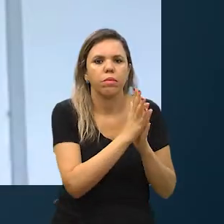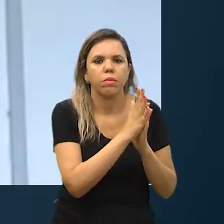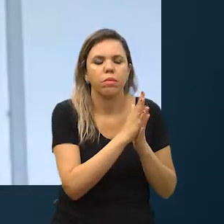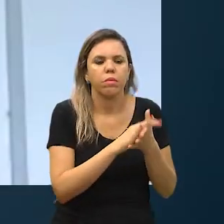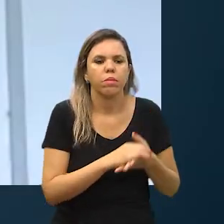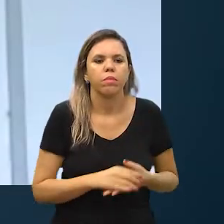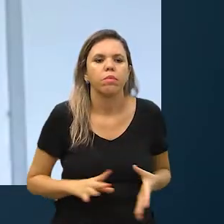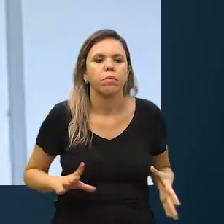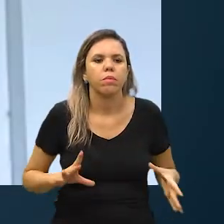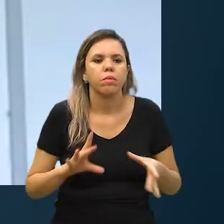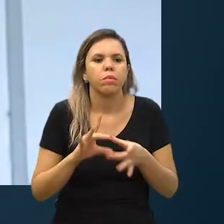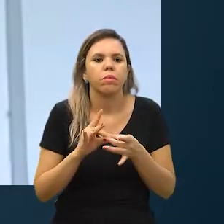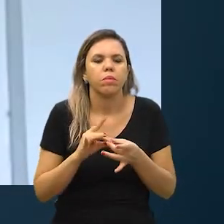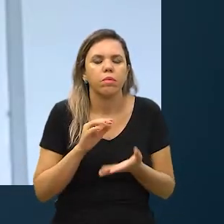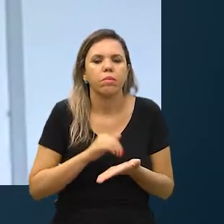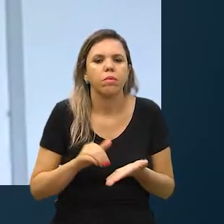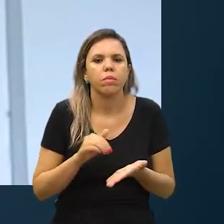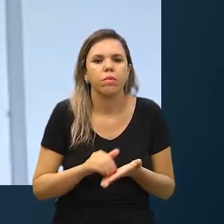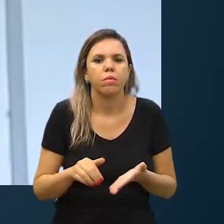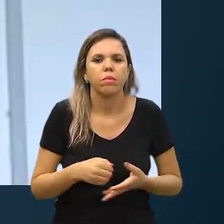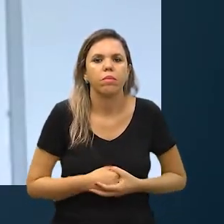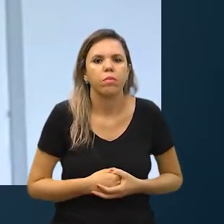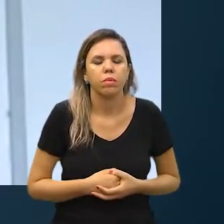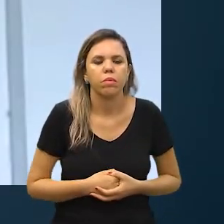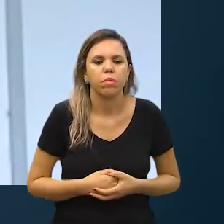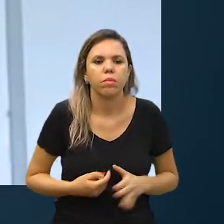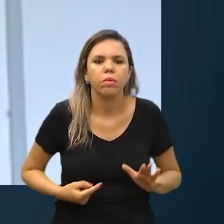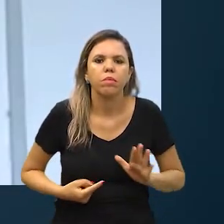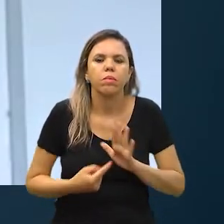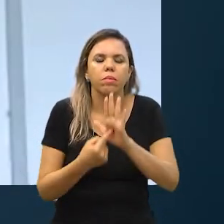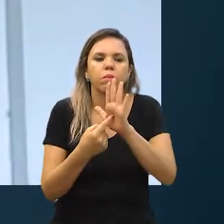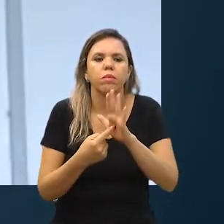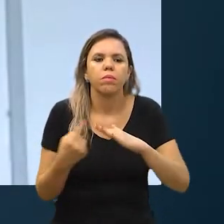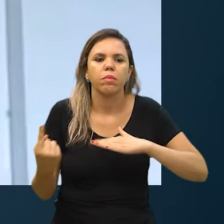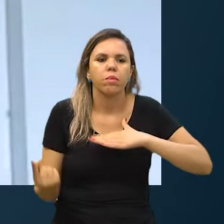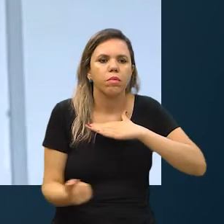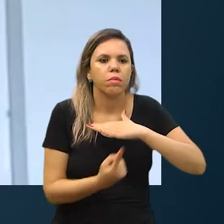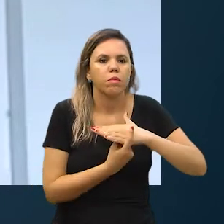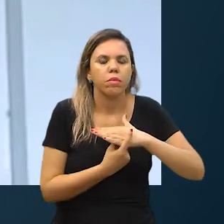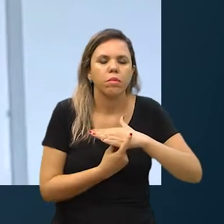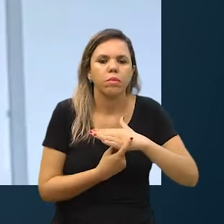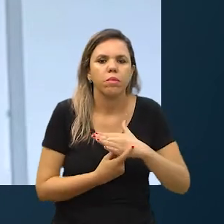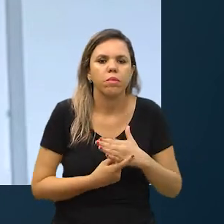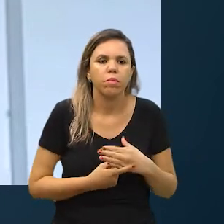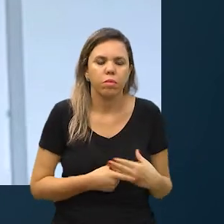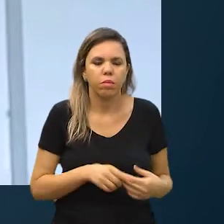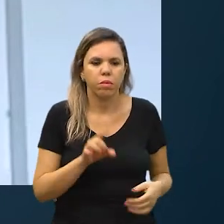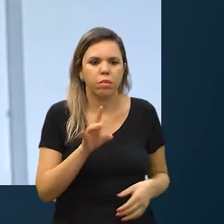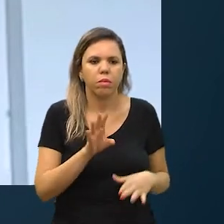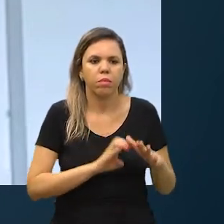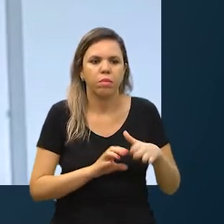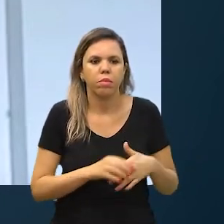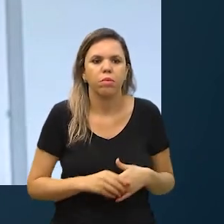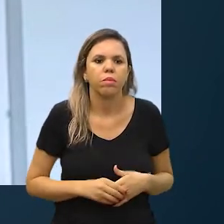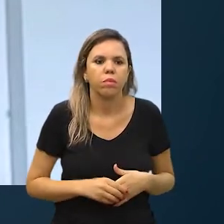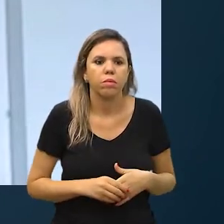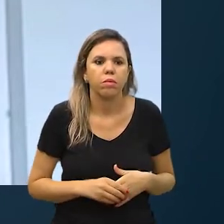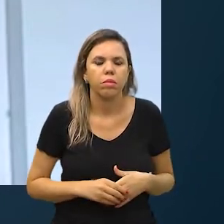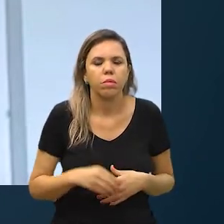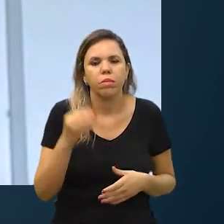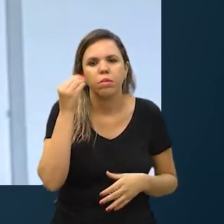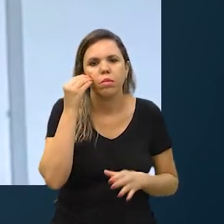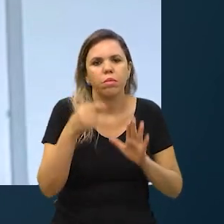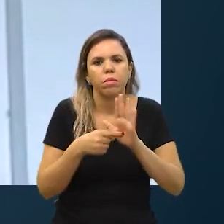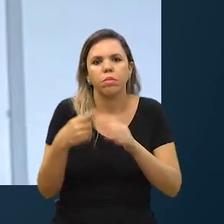Então, a gente tem algumas parcerias com alguns escritórios de advocacia que nos apresentam esses clientes. Então, ao invés de eu chegar só numa empresa e eu